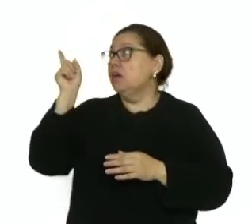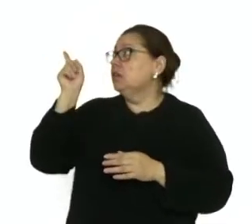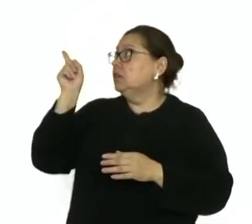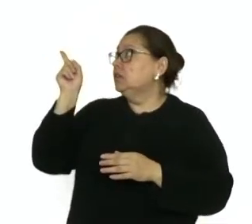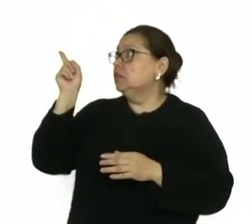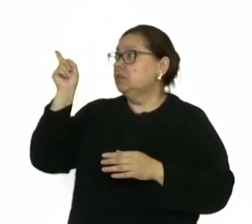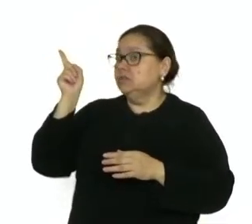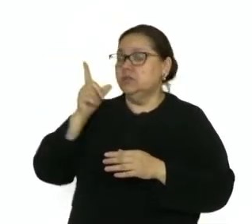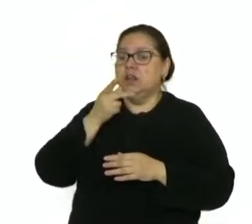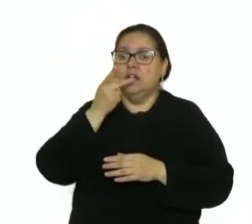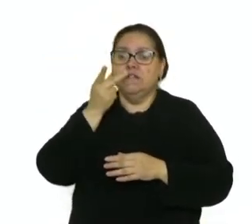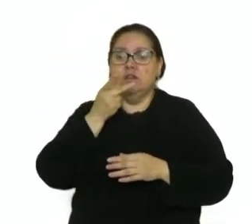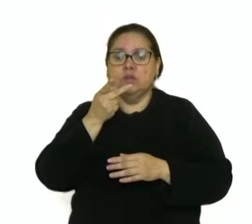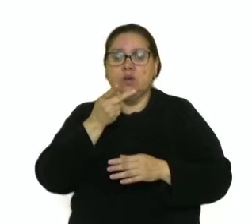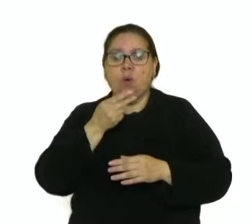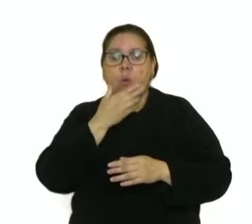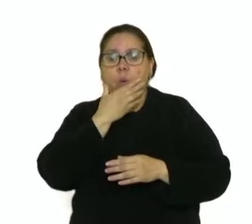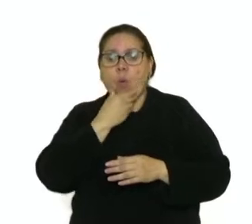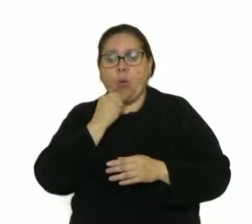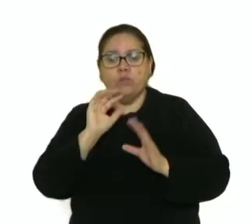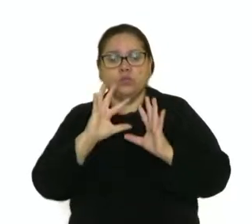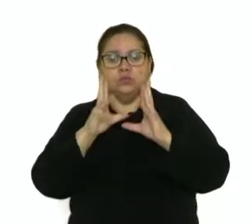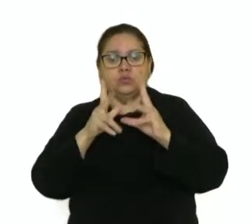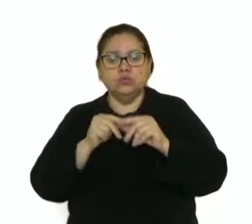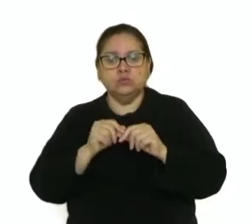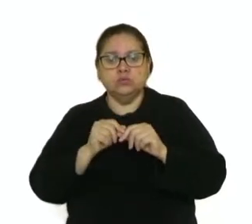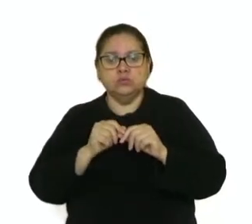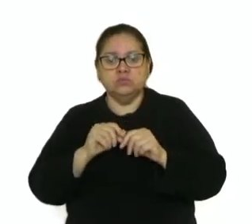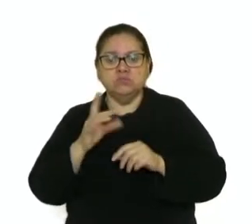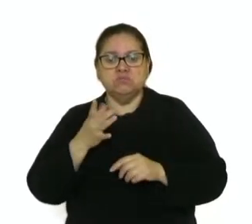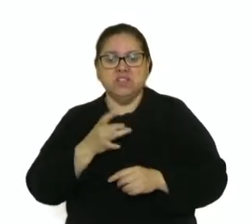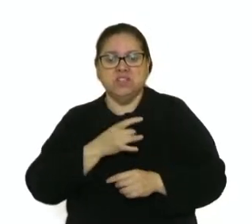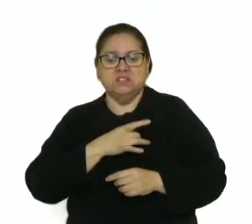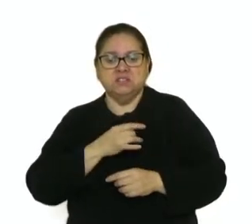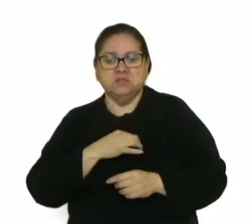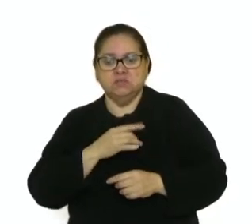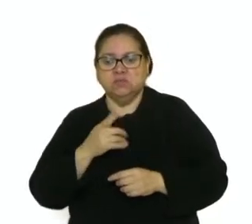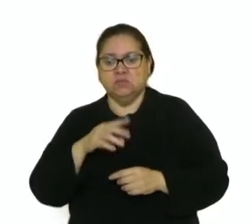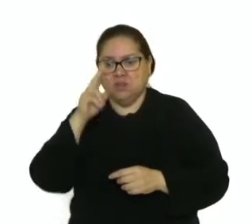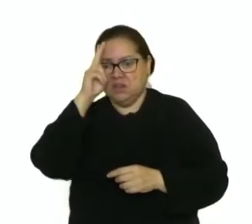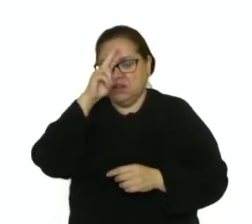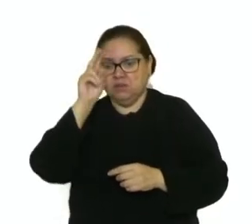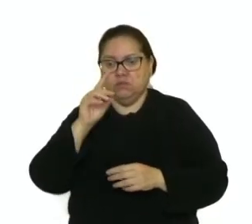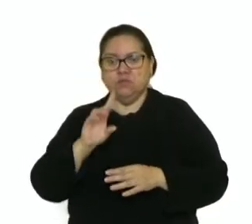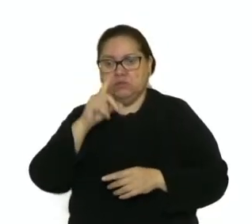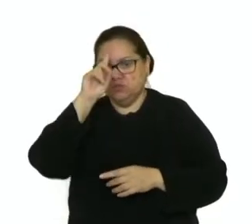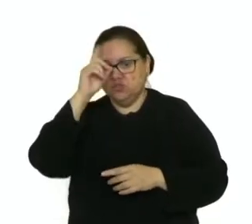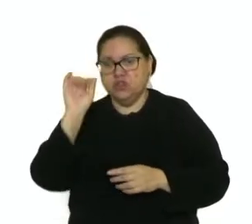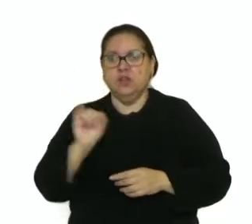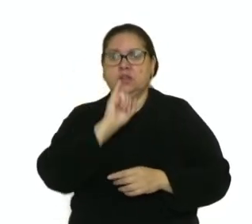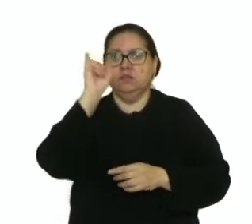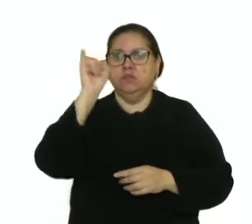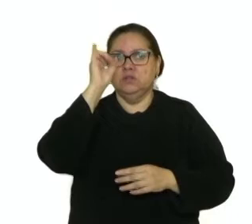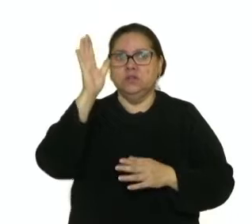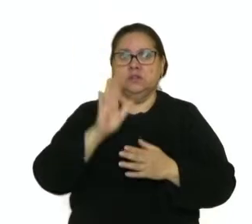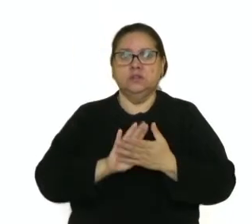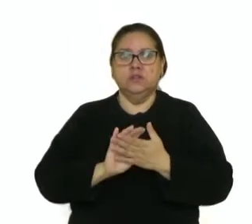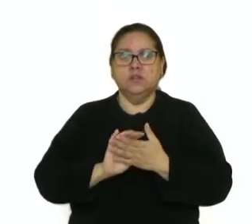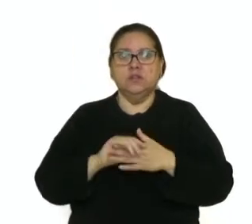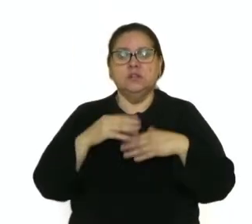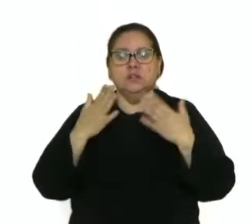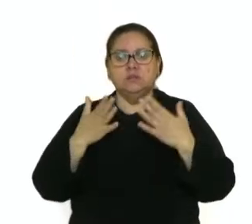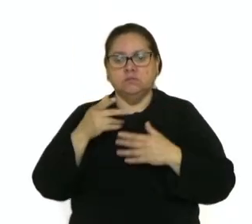E aí ela diz, os homens são todos uns insensíveis. Eles nunca lembram de uma data importante. Né? Aí